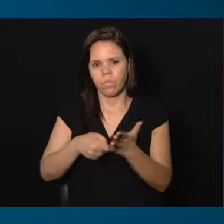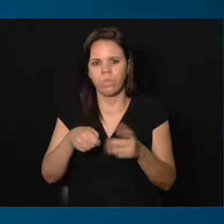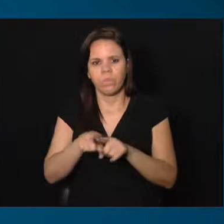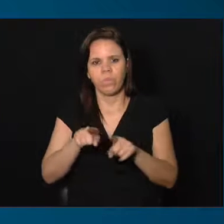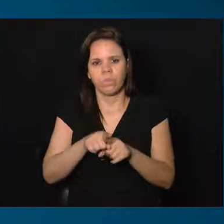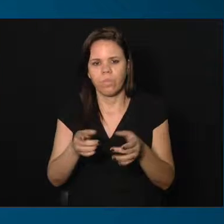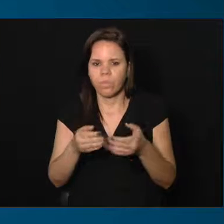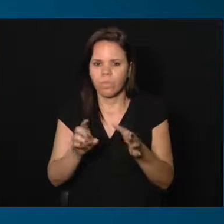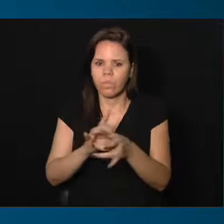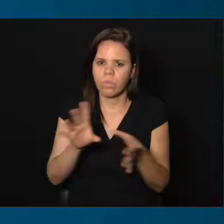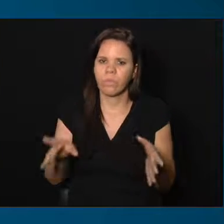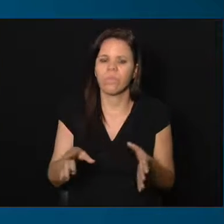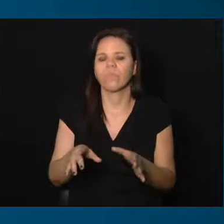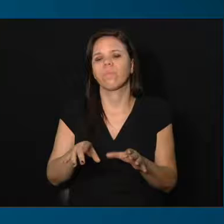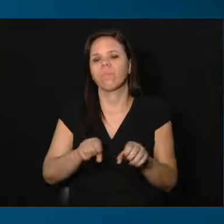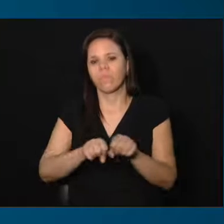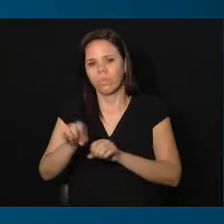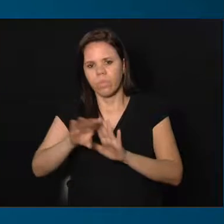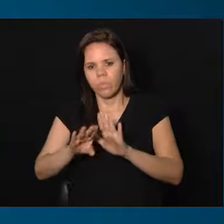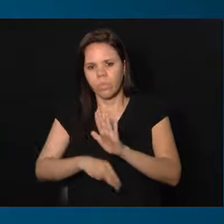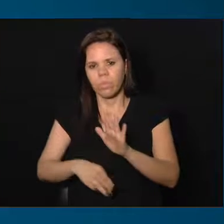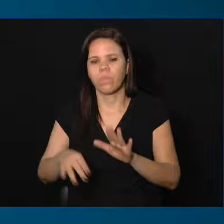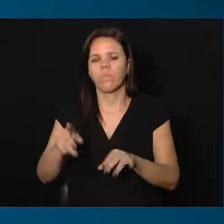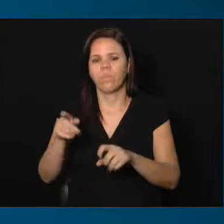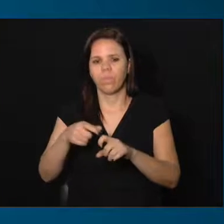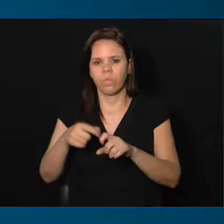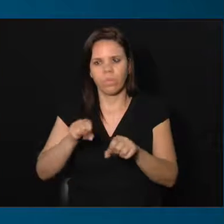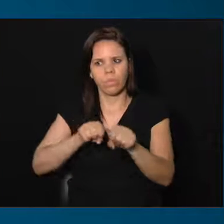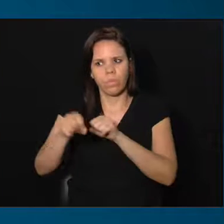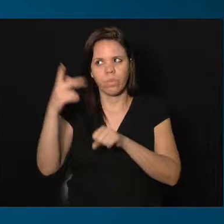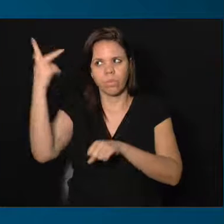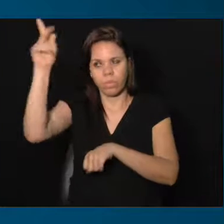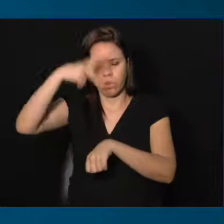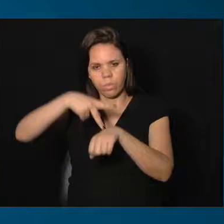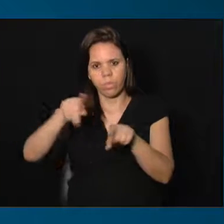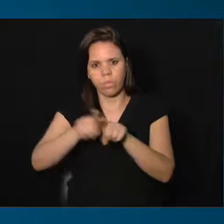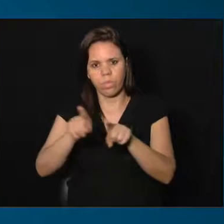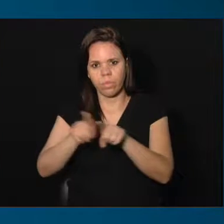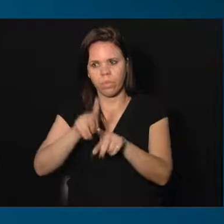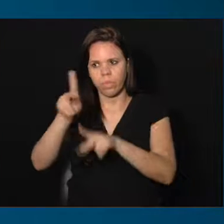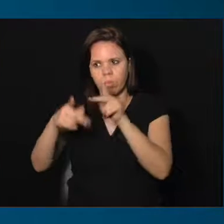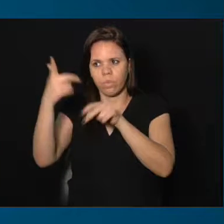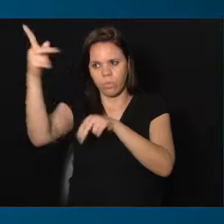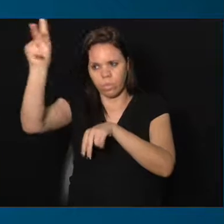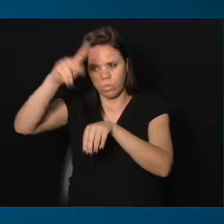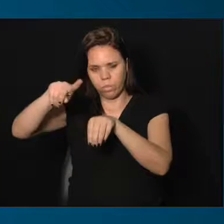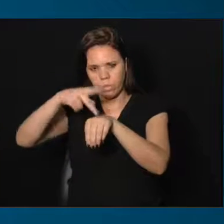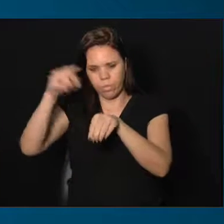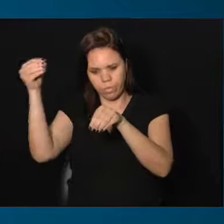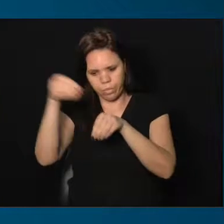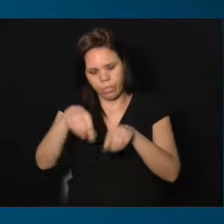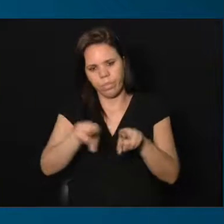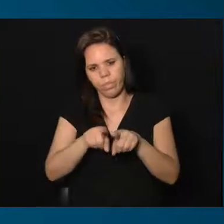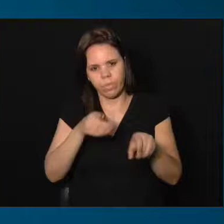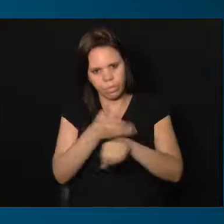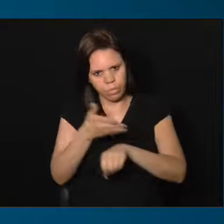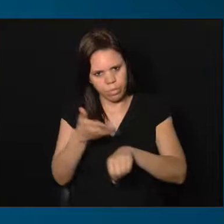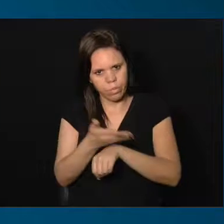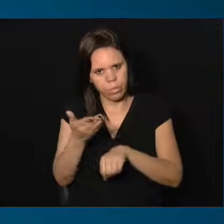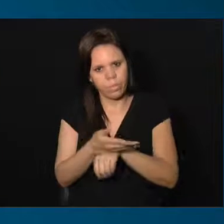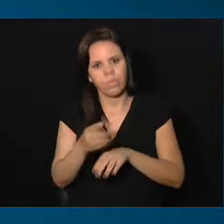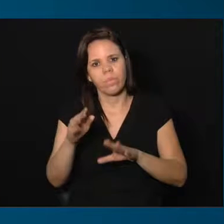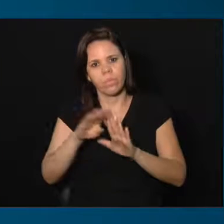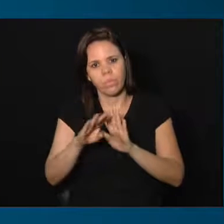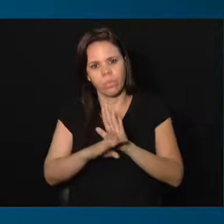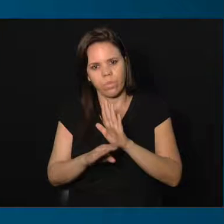no programa de médicos formados no exterior e médicos estrangeiros, inclusive os que participaram do Mais Médicos do